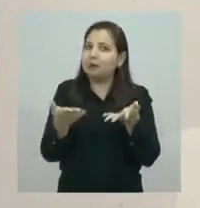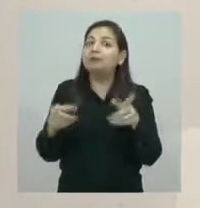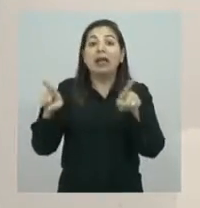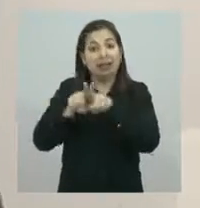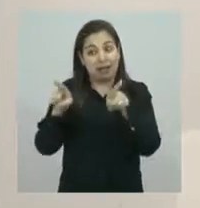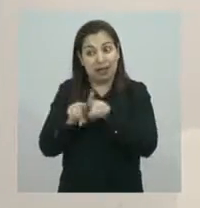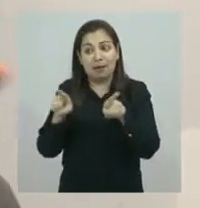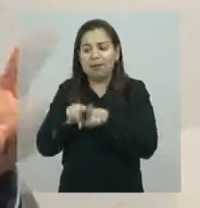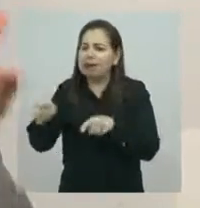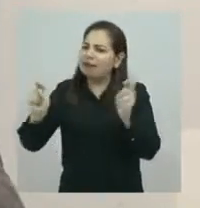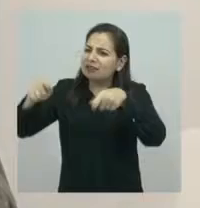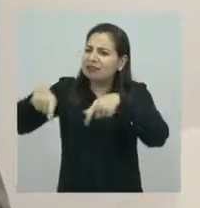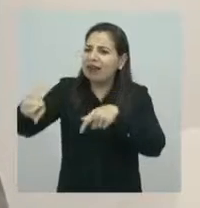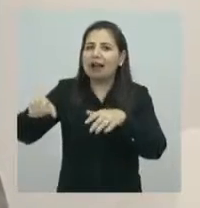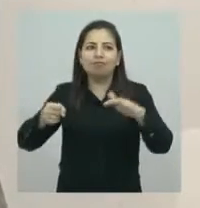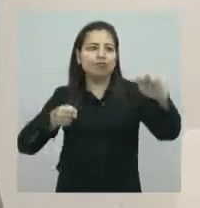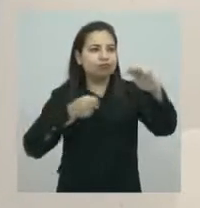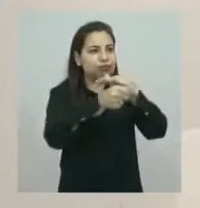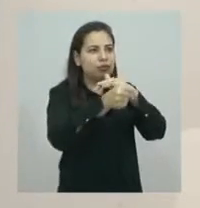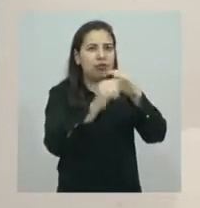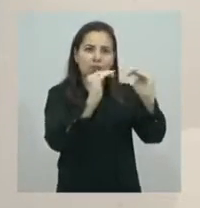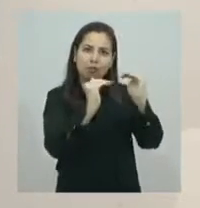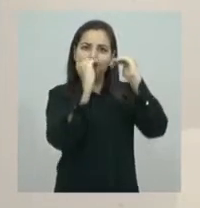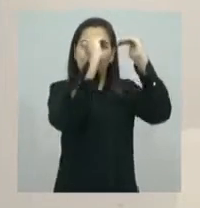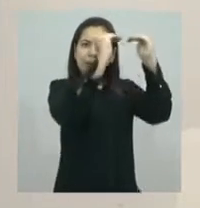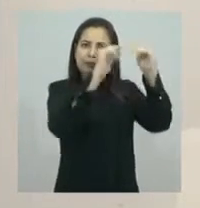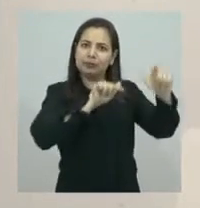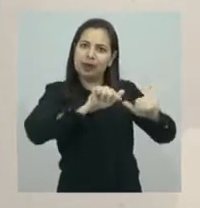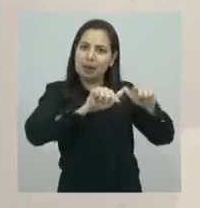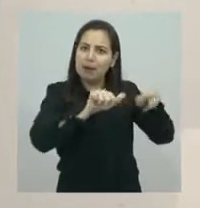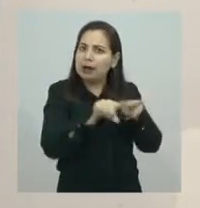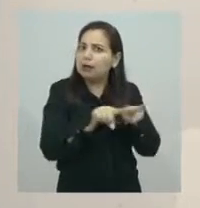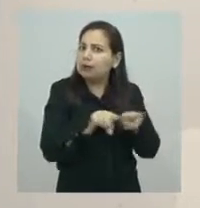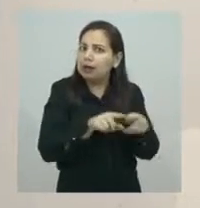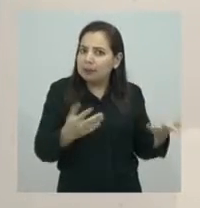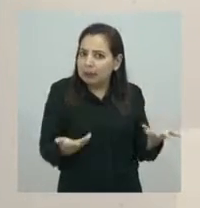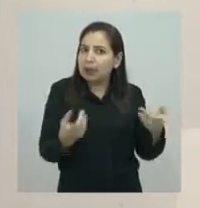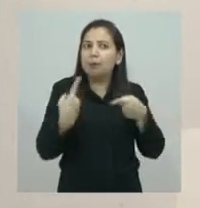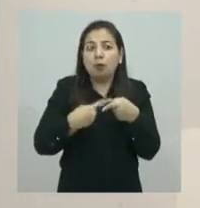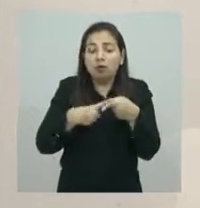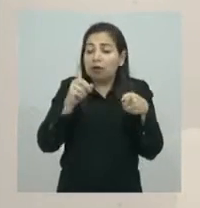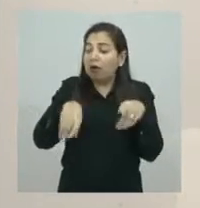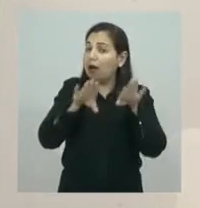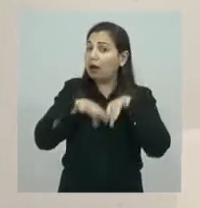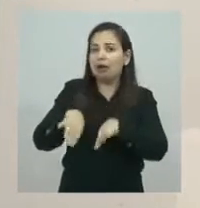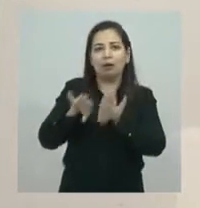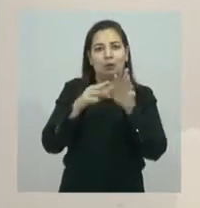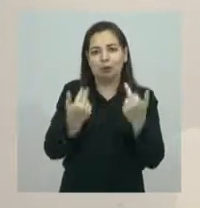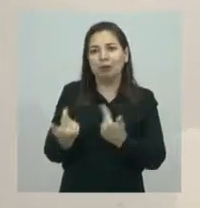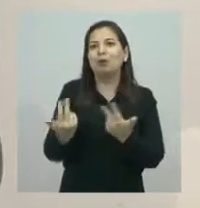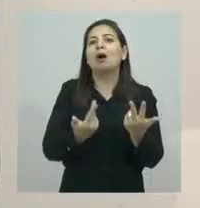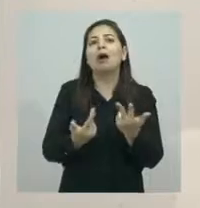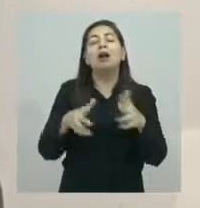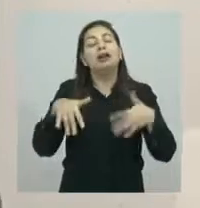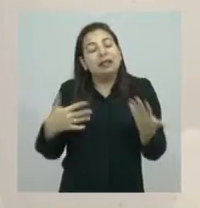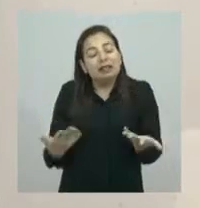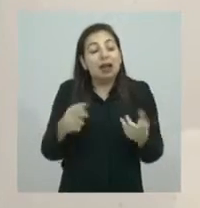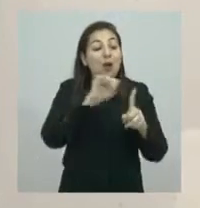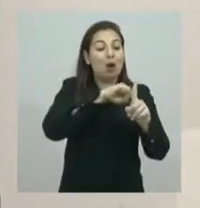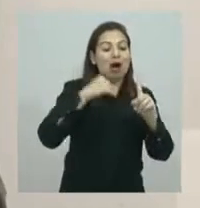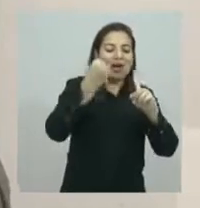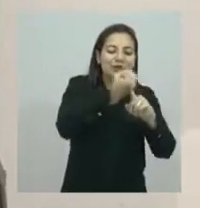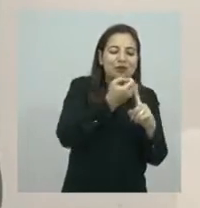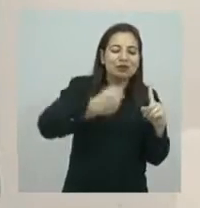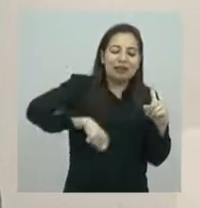de competência, mas por falta de um racismo que é estrutural, que está ali. A gente precisa, entendeu? A sociedade precisa